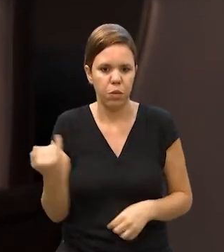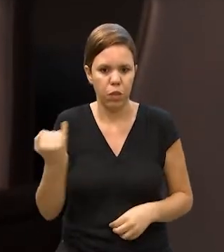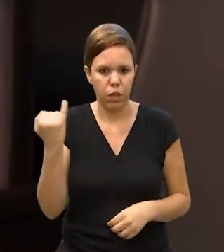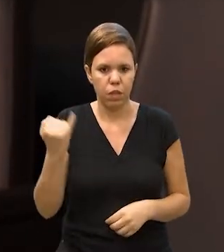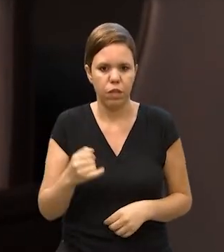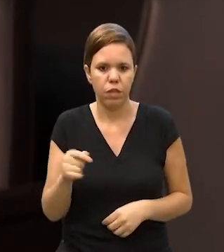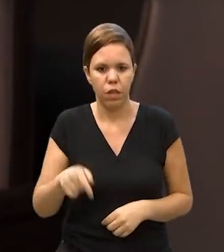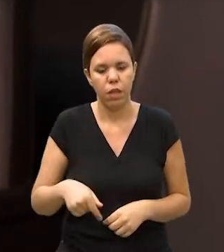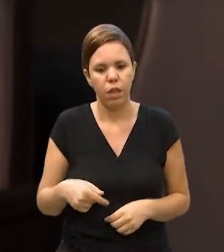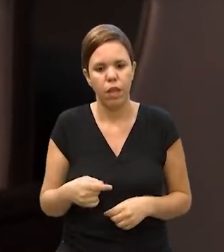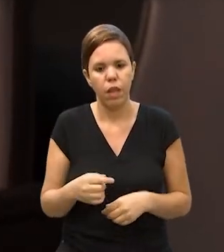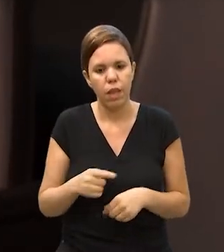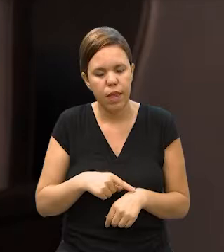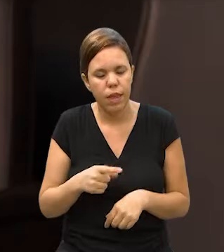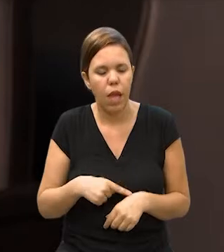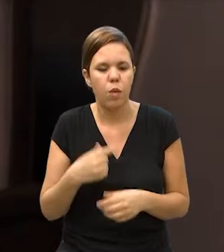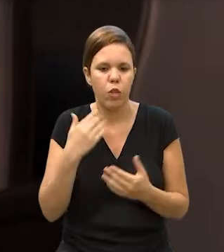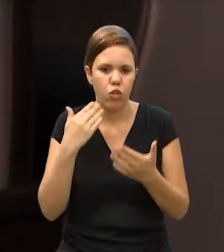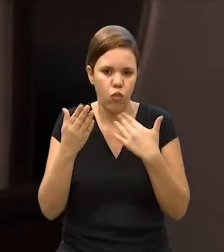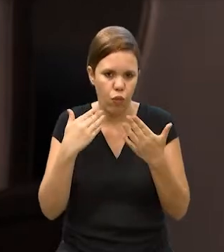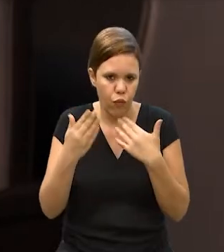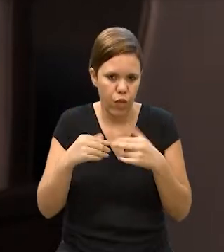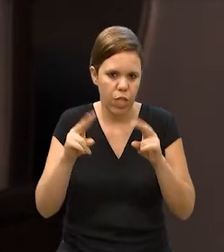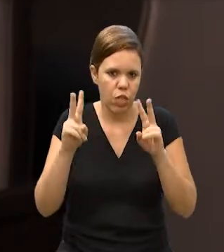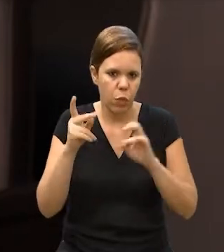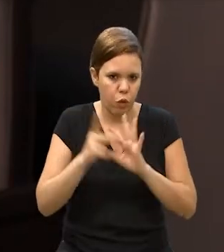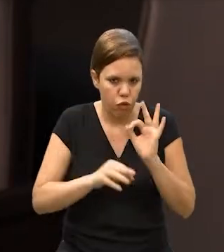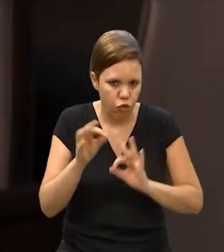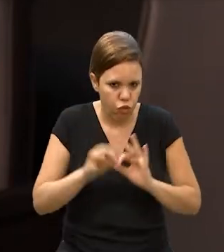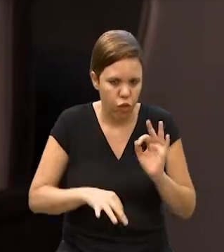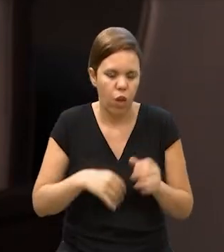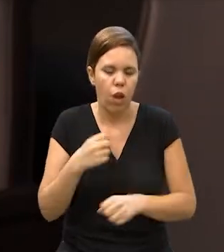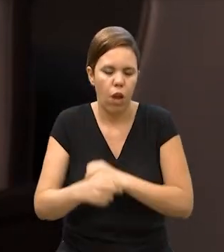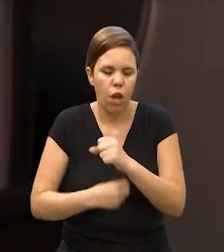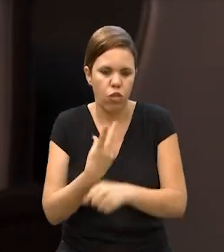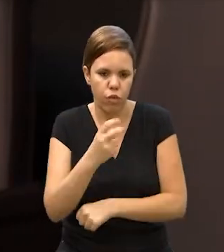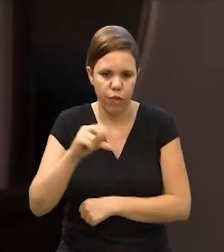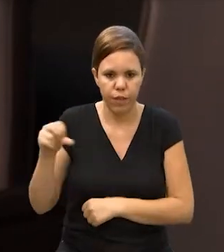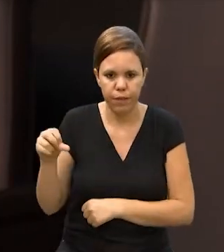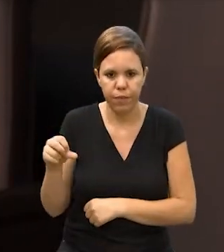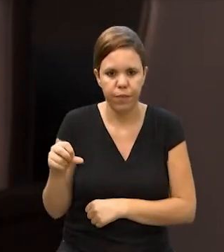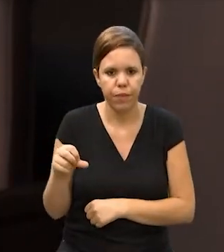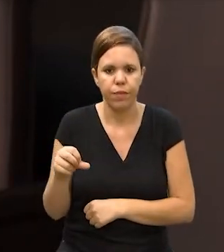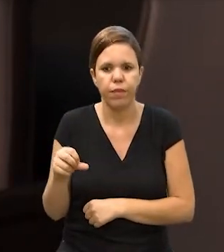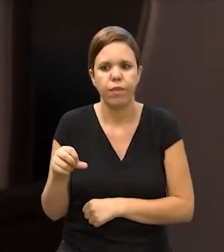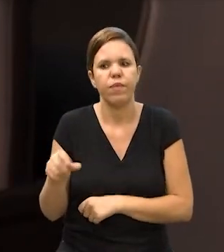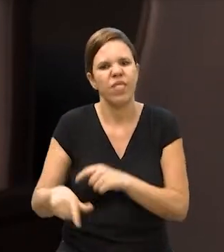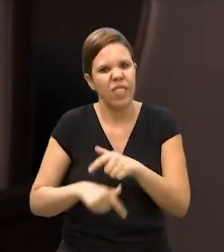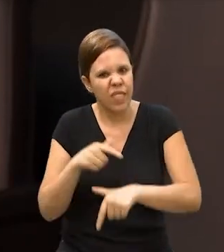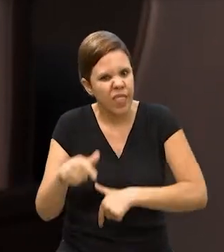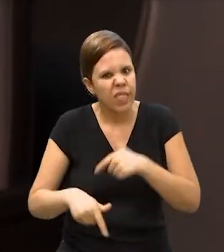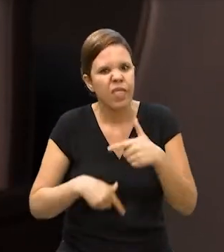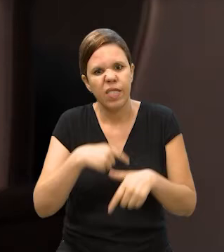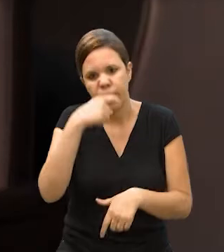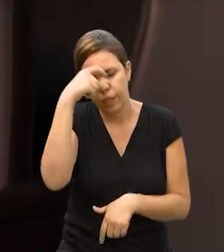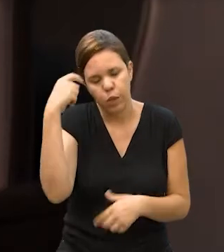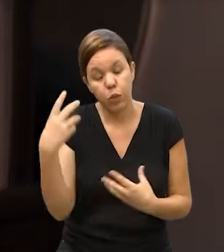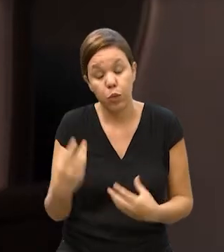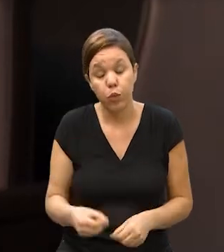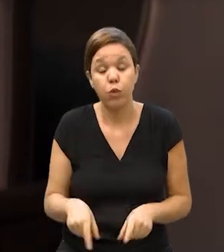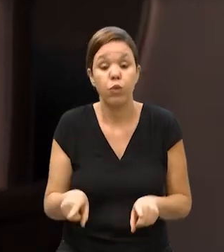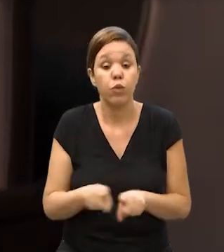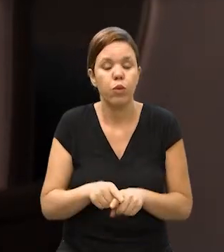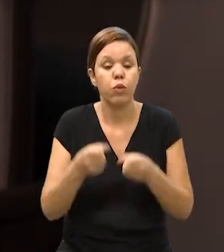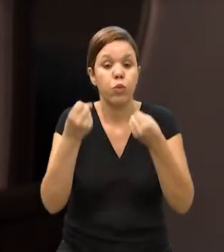importante esse tempo para a gente conversar sobre os projetos, sobre o ano de 2019, um ano bastante agitado, e contar um